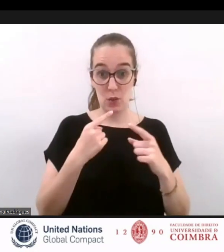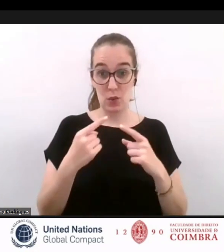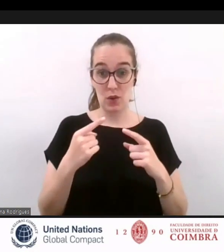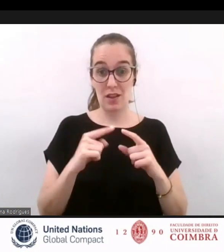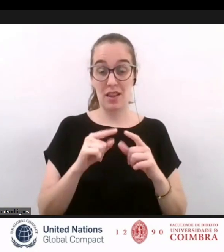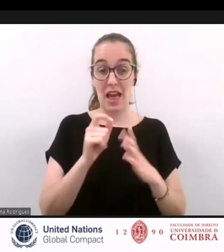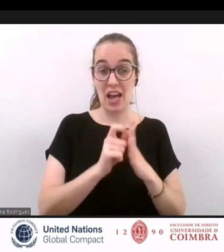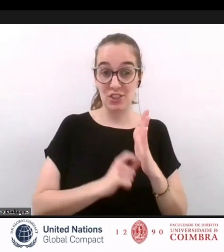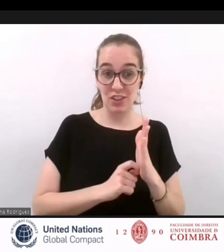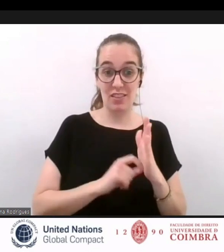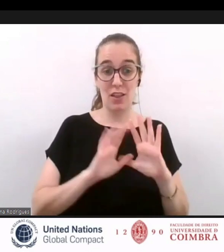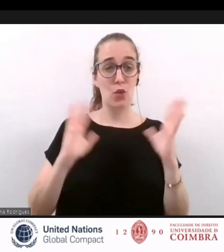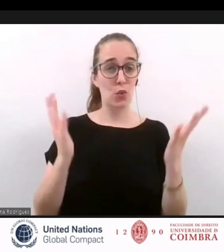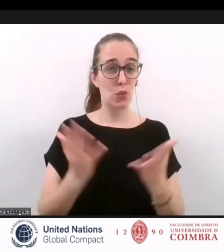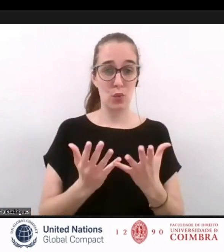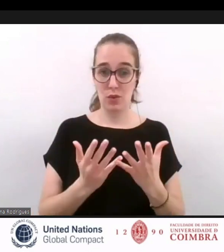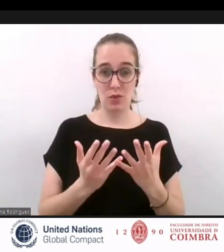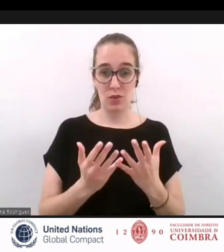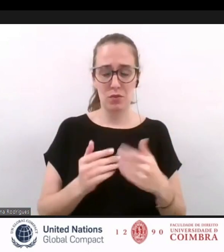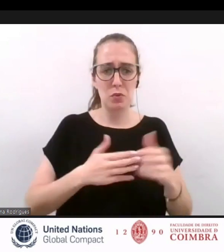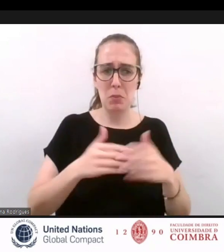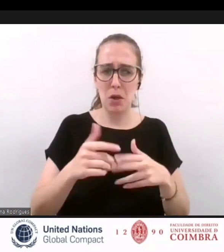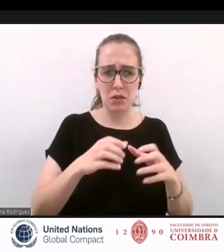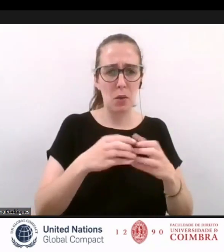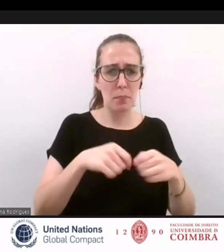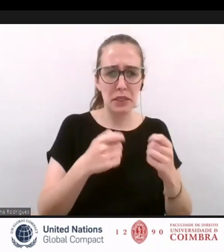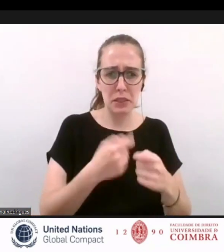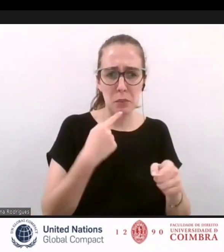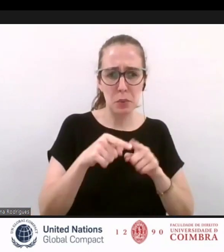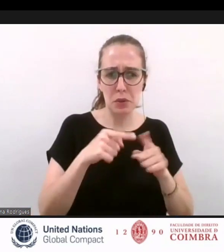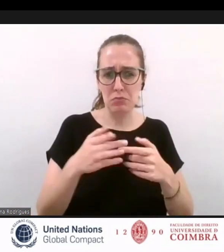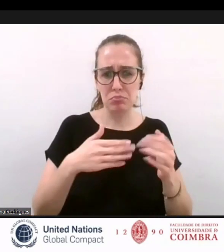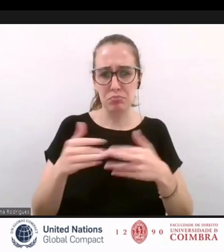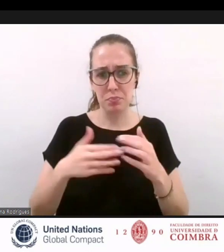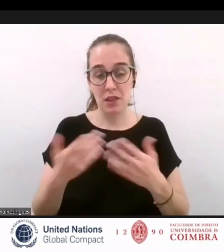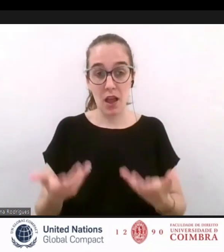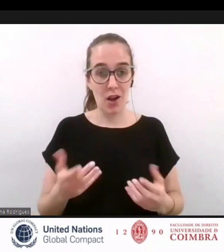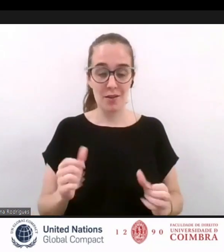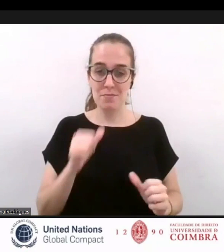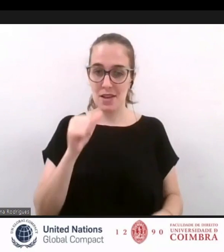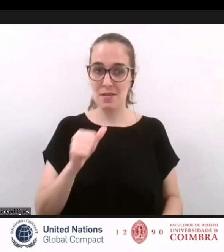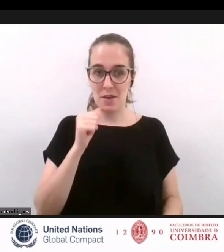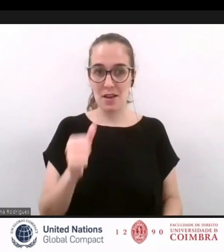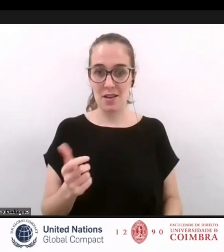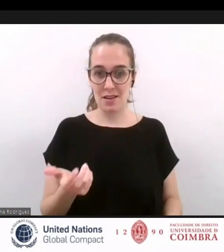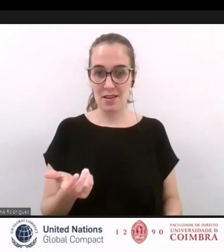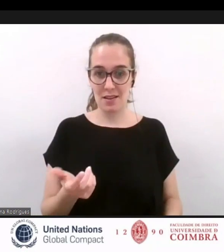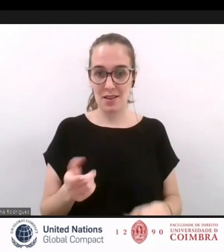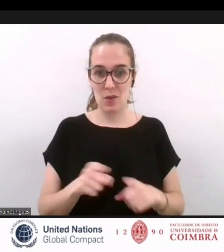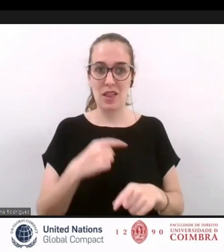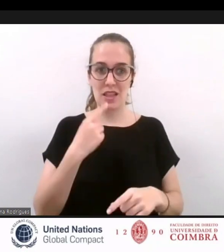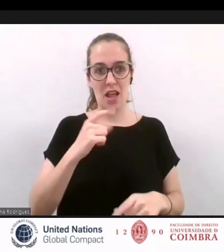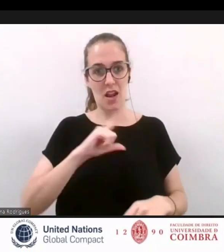todo, independente dos quadrantes políticos, ainda não existe. Reclamarmos isto como nosso, e